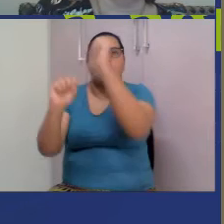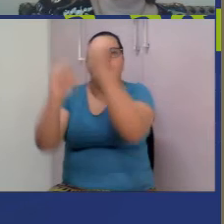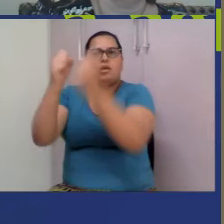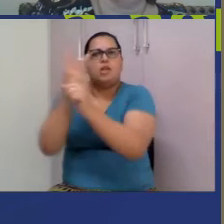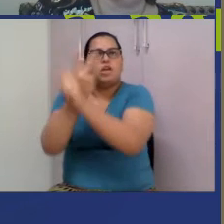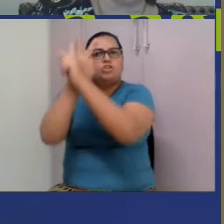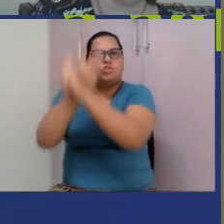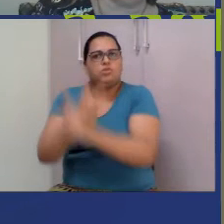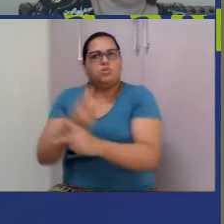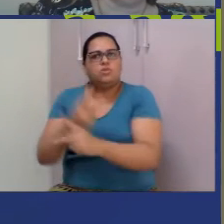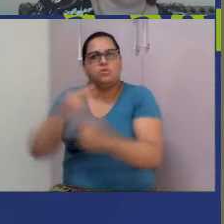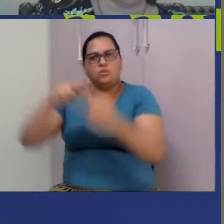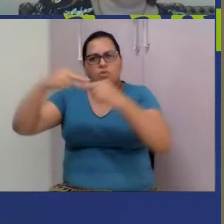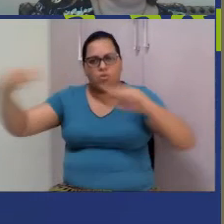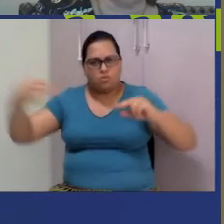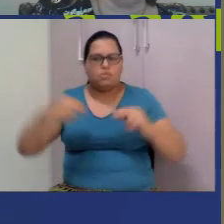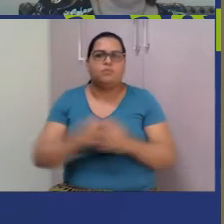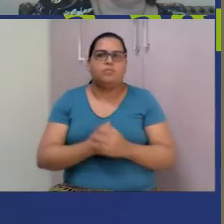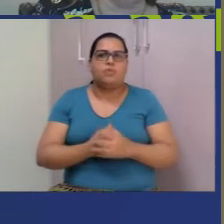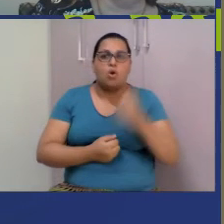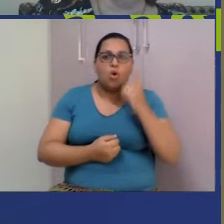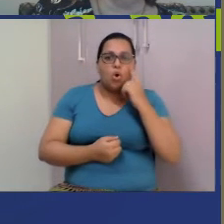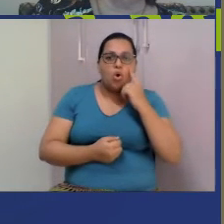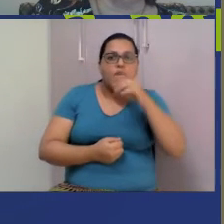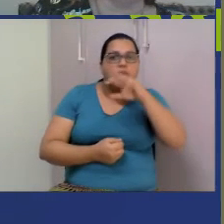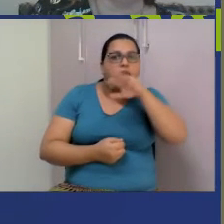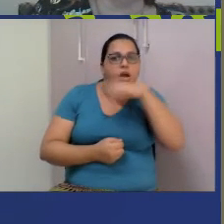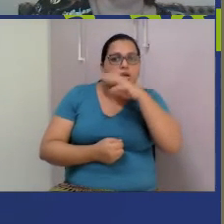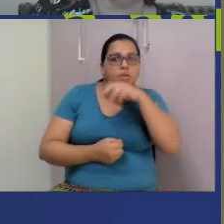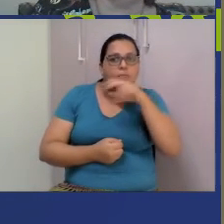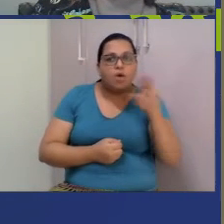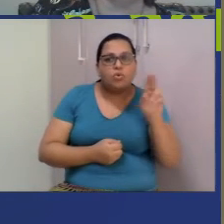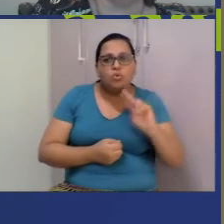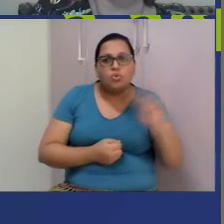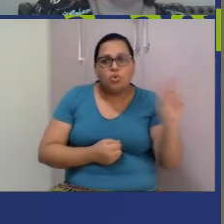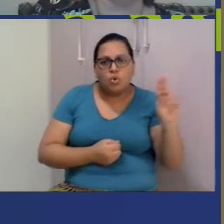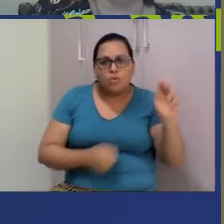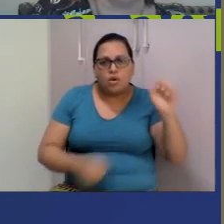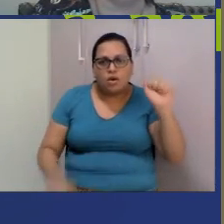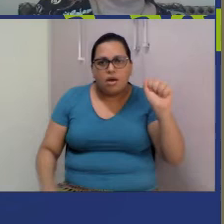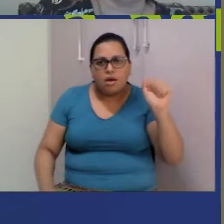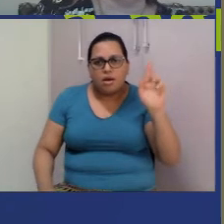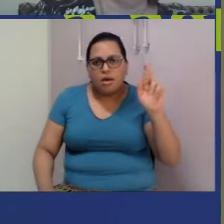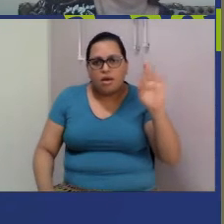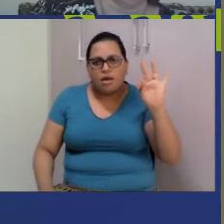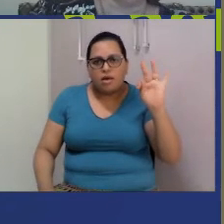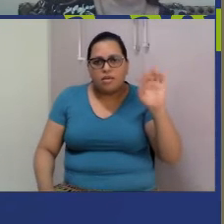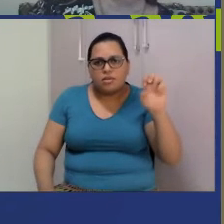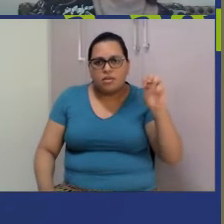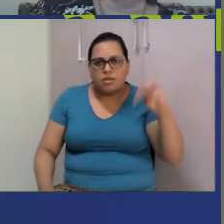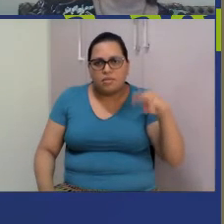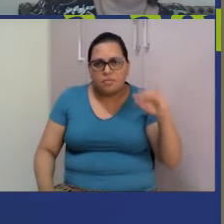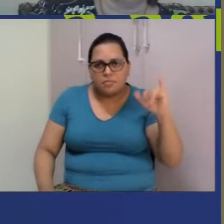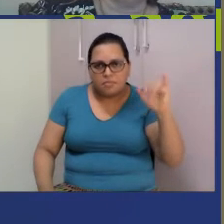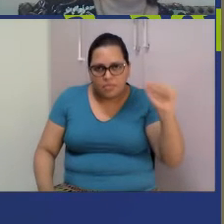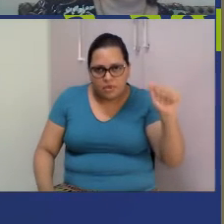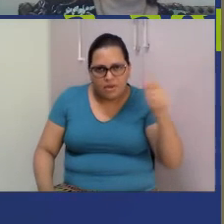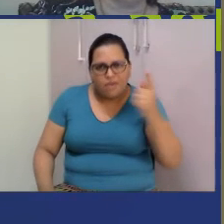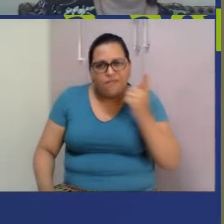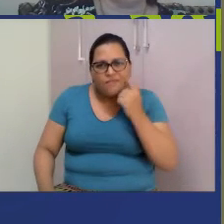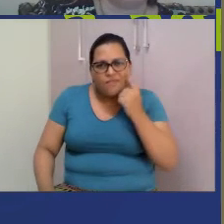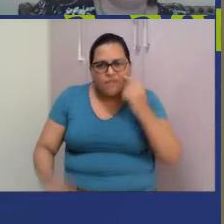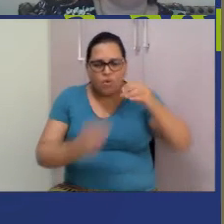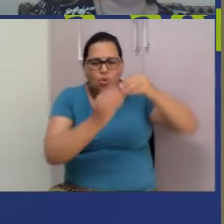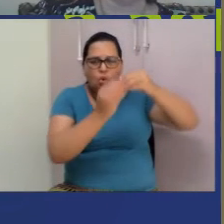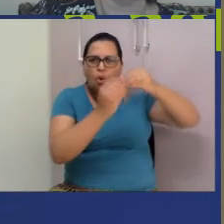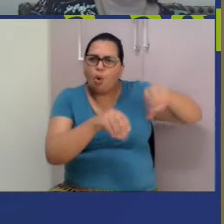artêmia. Veja aqui que ele está produzindo os ovos de uma cor marrom escura. Esses ovos têm uma